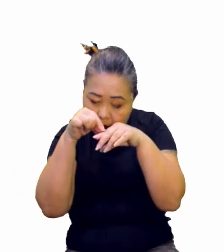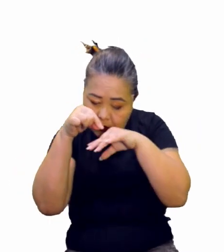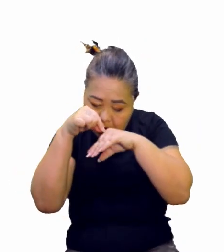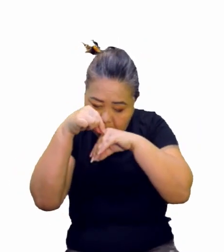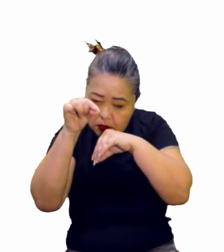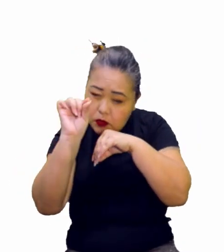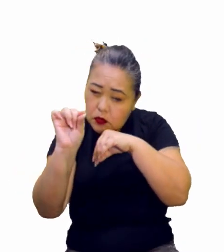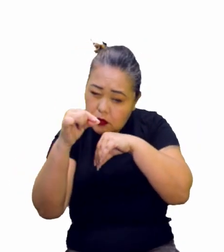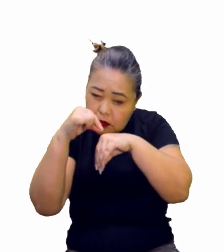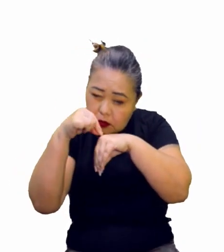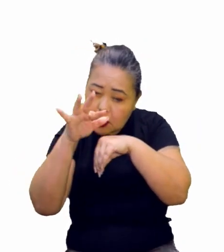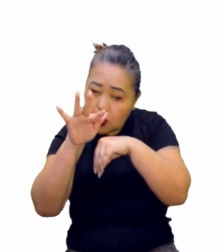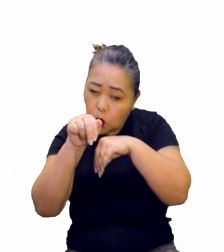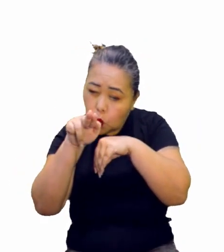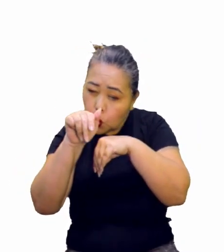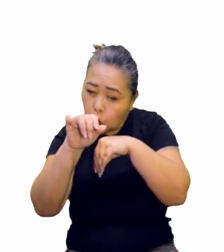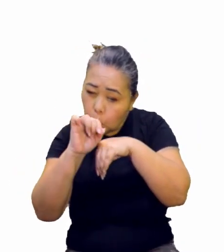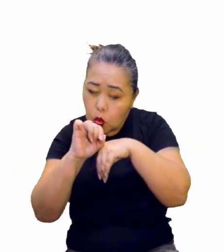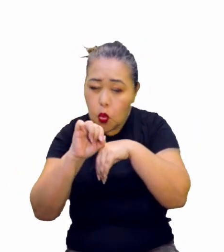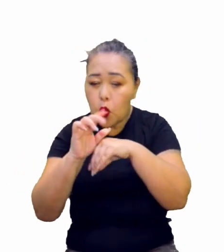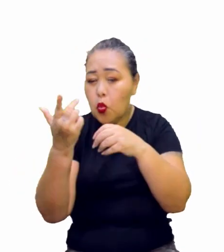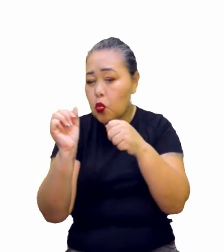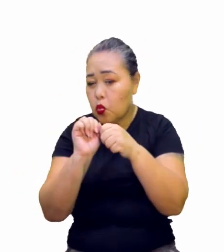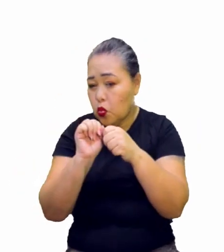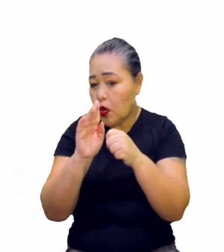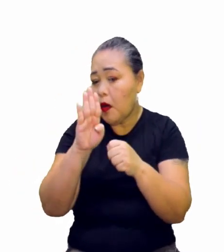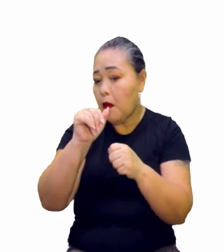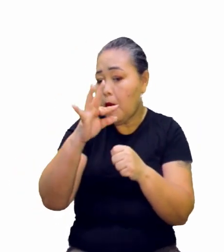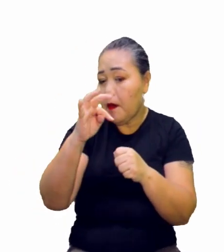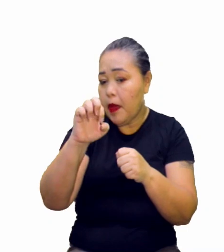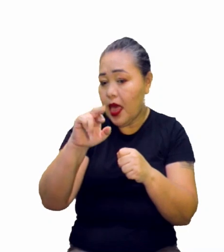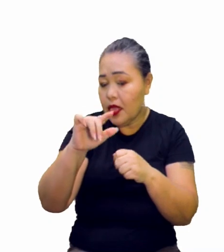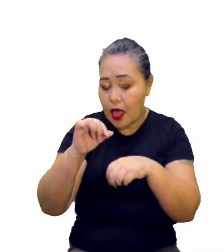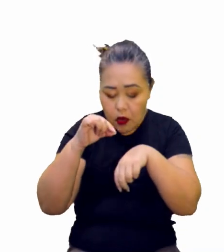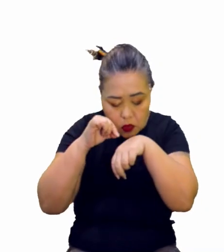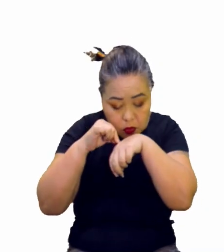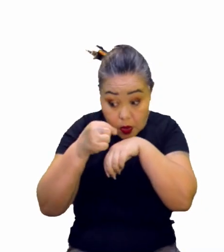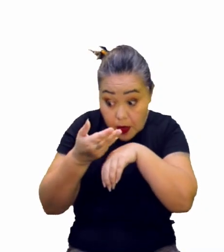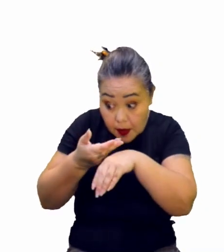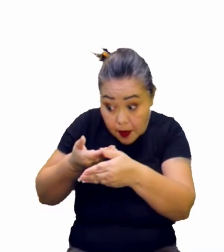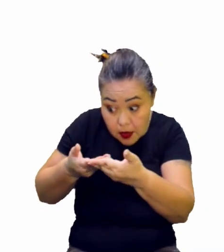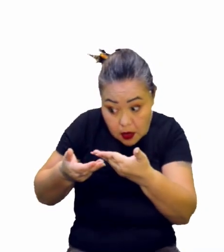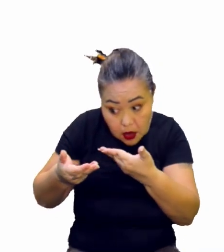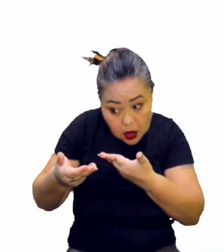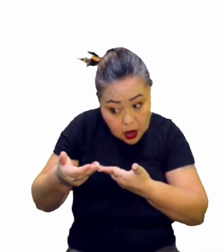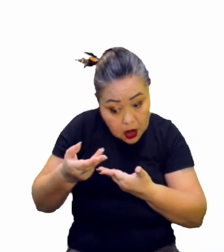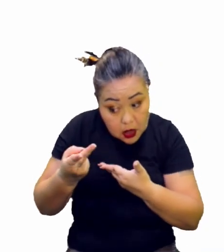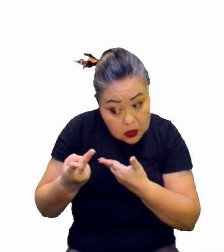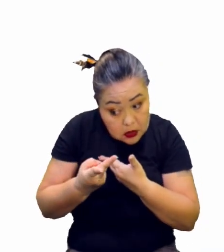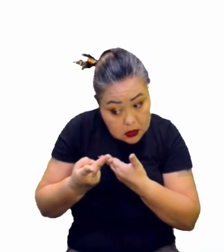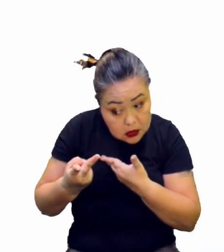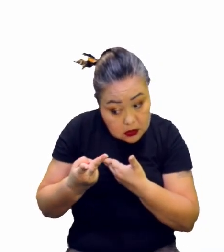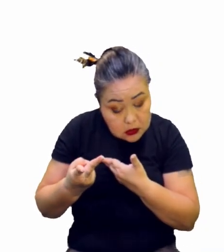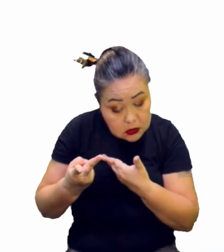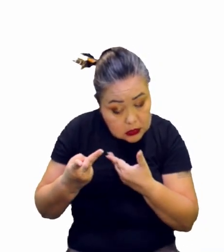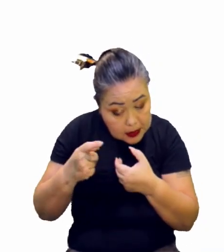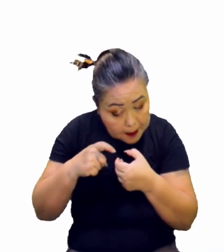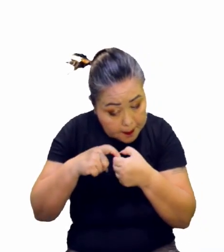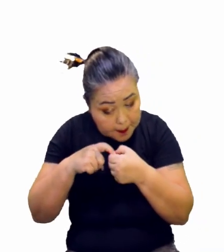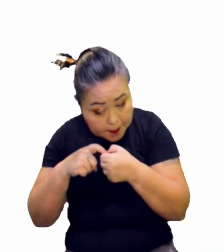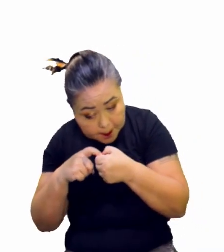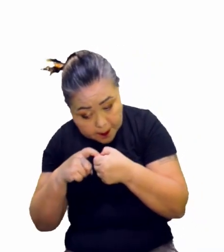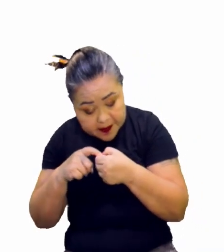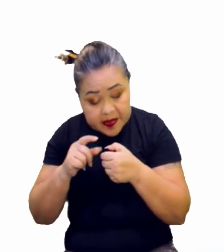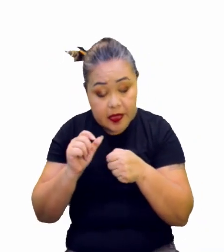micro-organismos, fungos, bactérias, que interagem e são dependentes entre eles, com